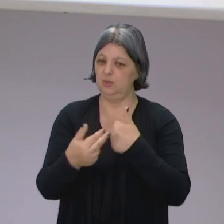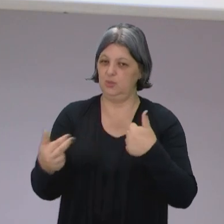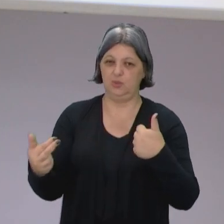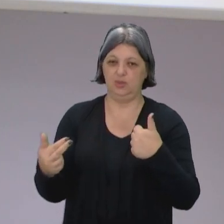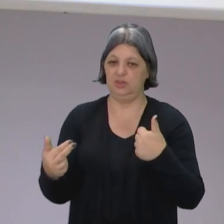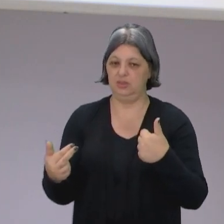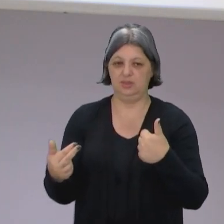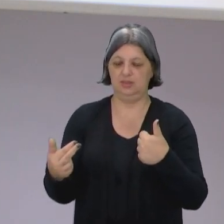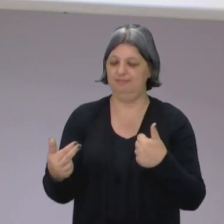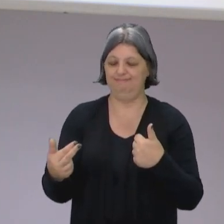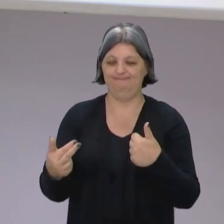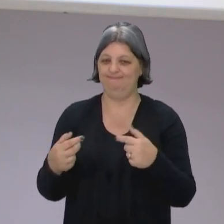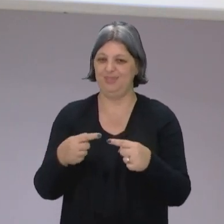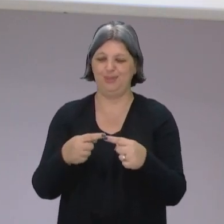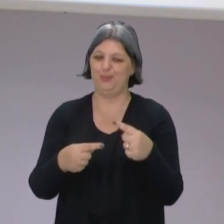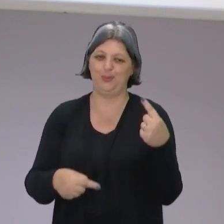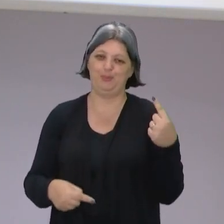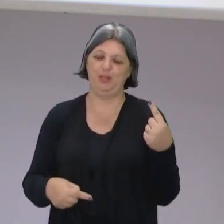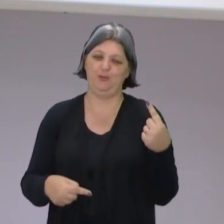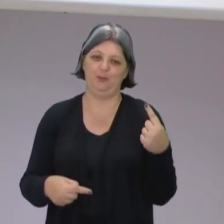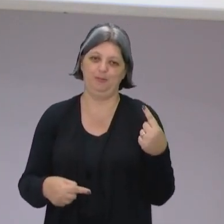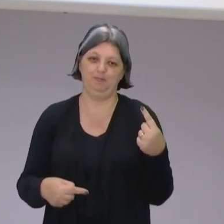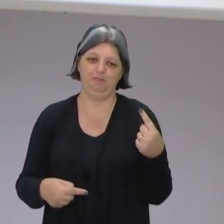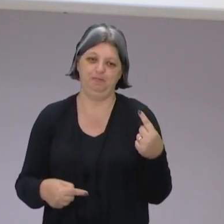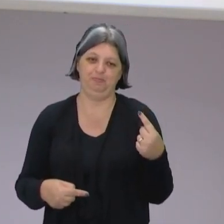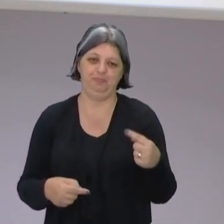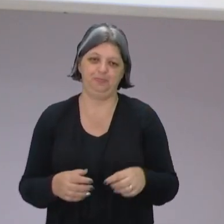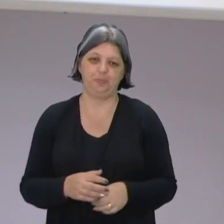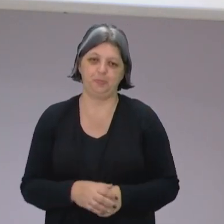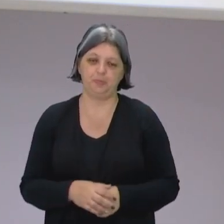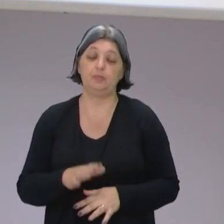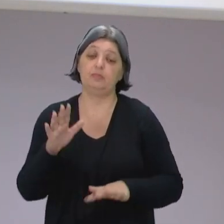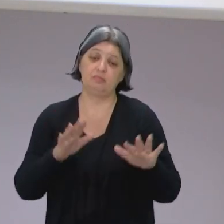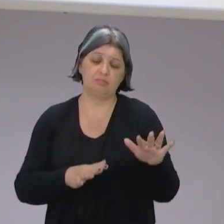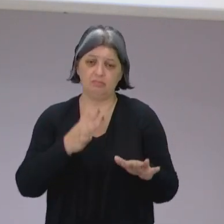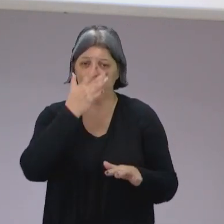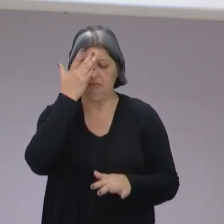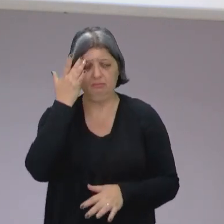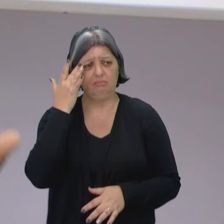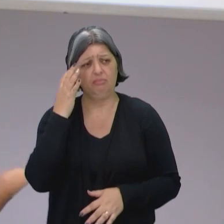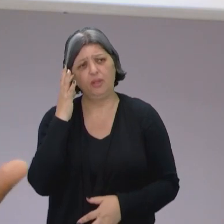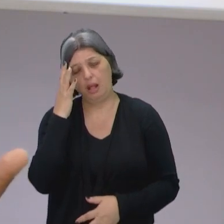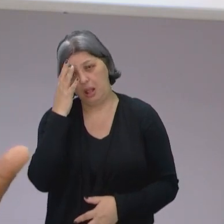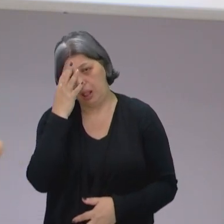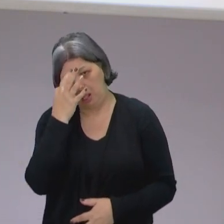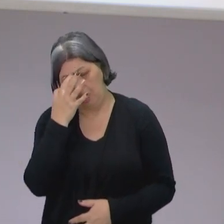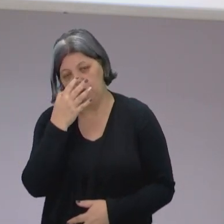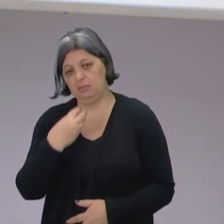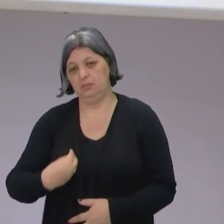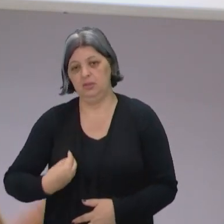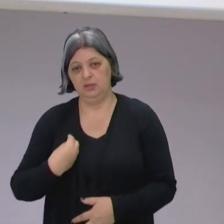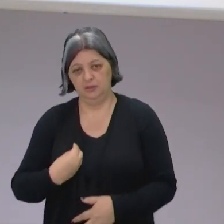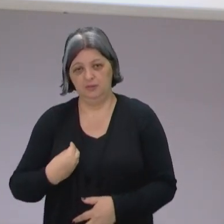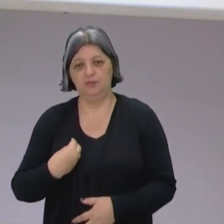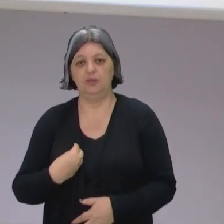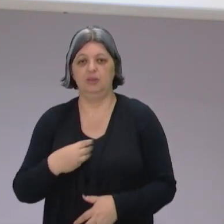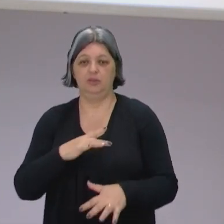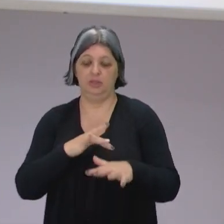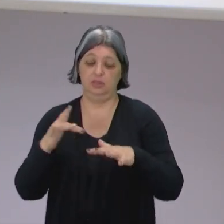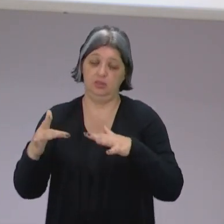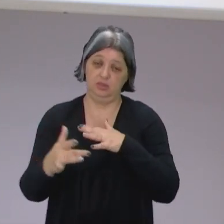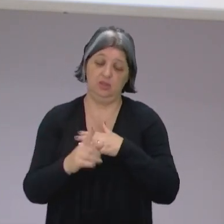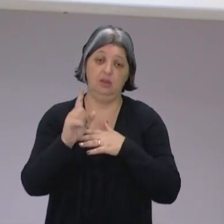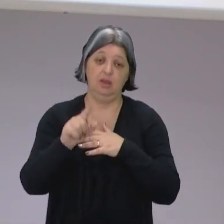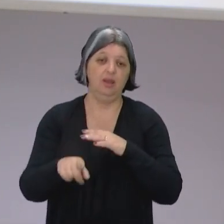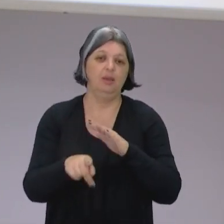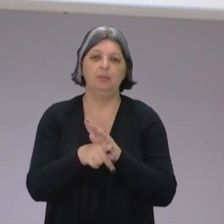totalmente intoleráveis. E, sabe, às vezes a pessoa não perde essa noção de que ela está numa rede social e que a rede social é uma janela aberta.